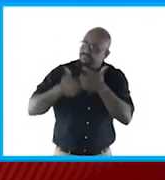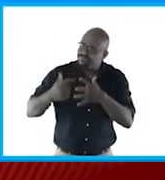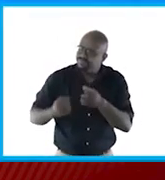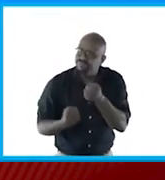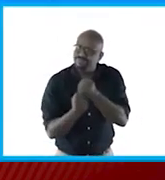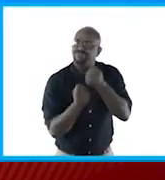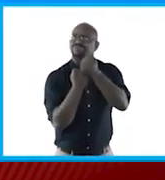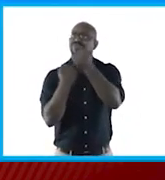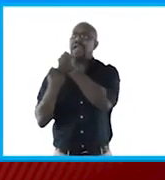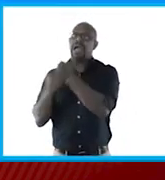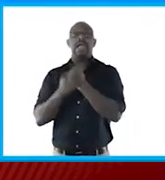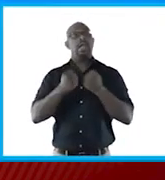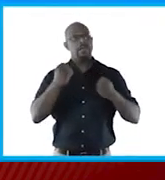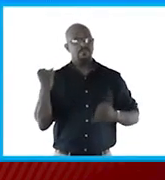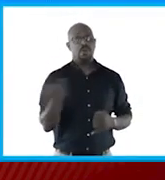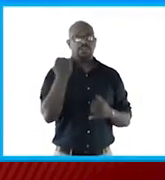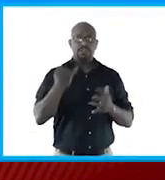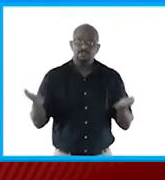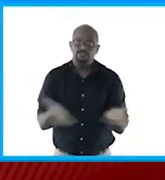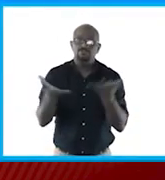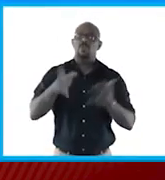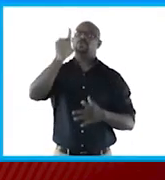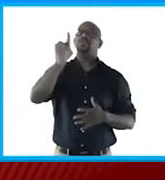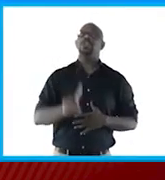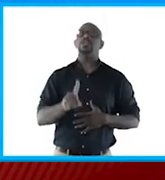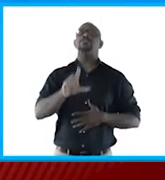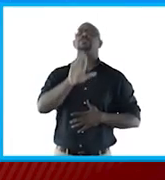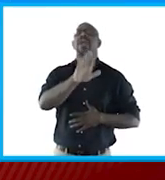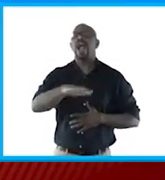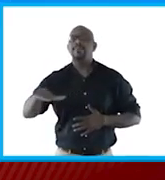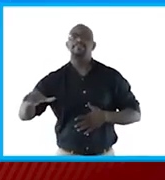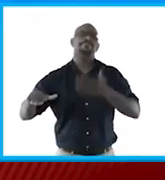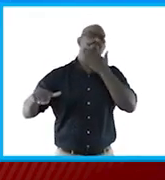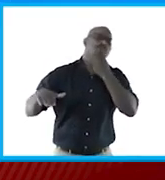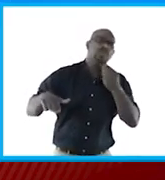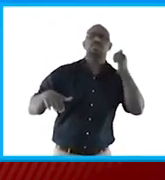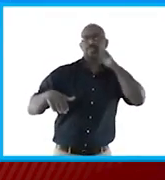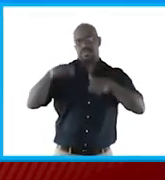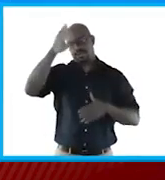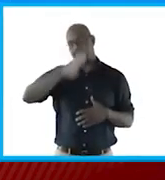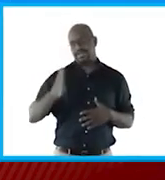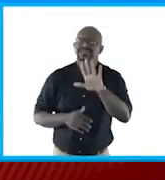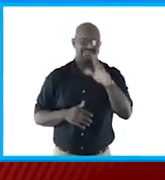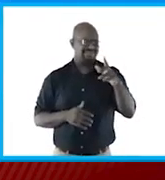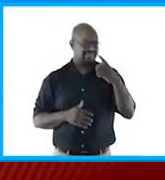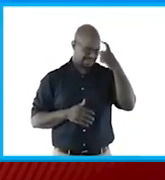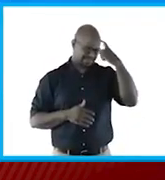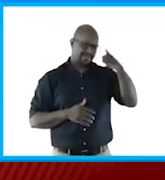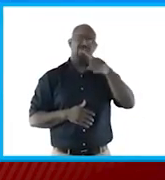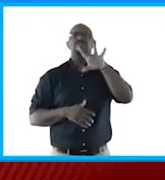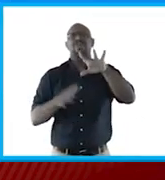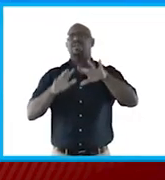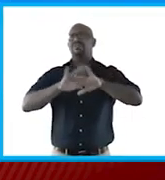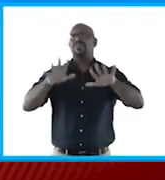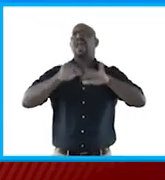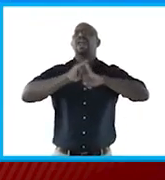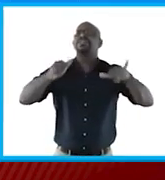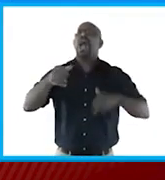Aragão Daniela Mercury e Lázaro Ramos e Florence Bauer representante do Unicef no Brasil é o jogo